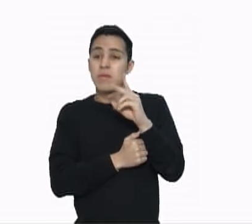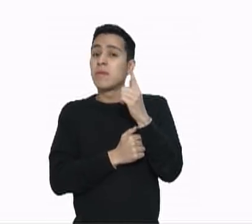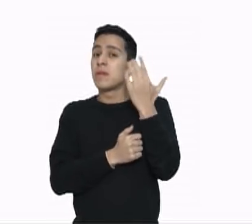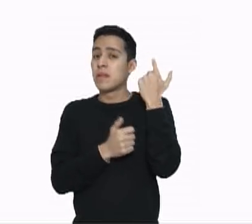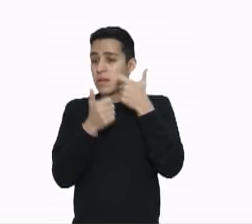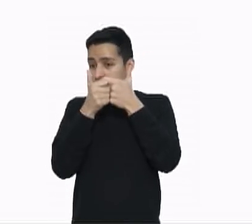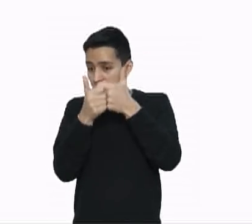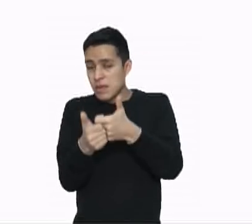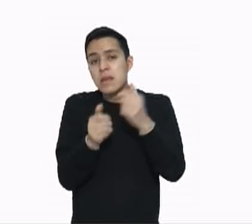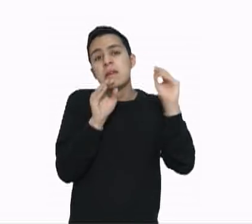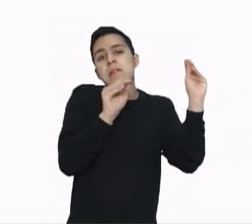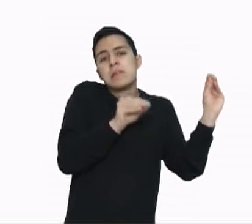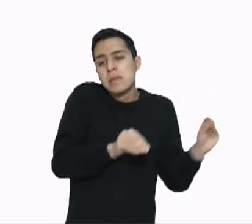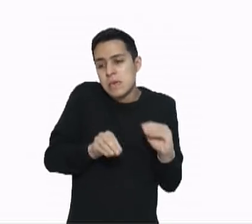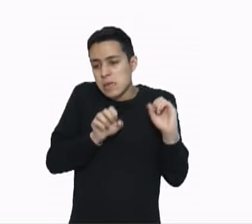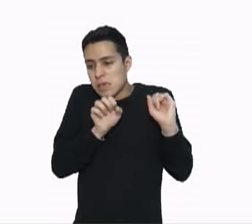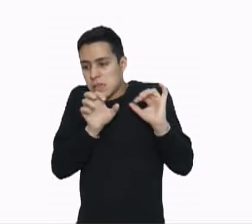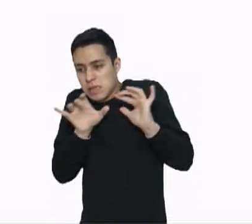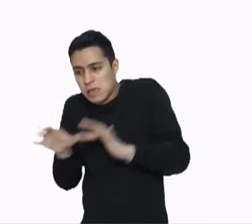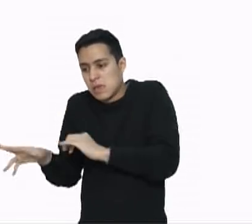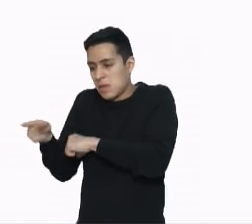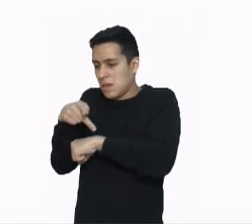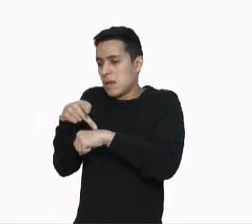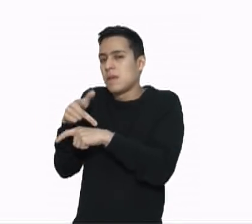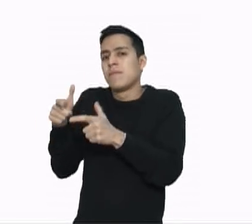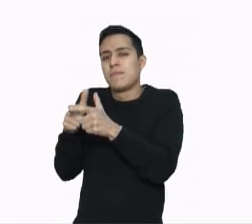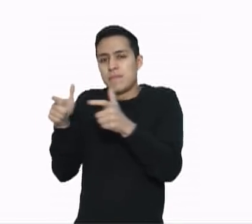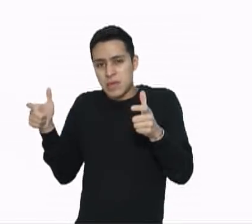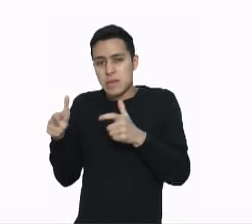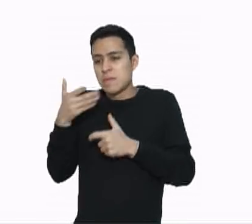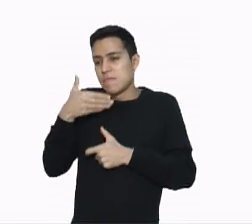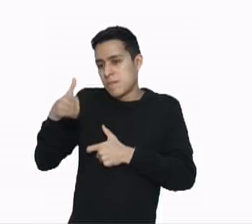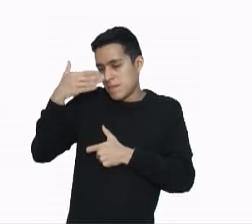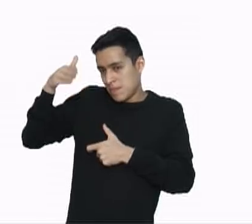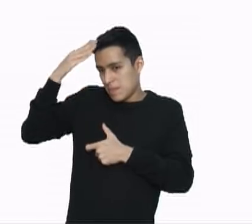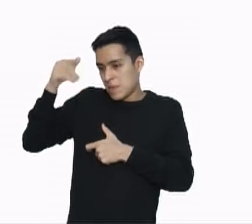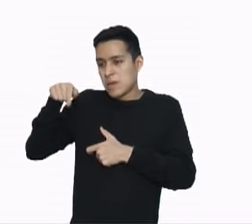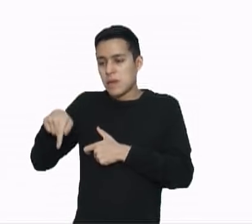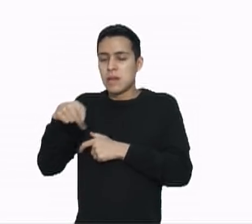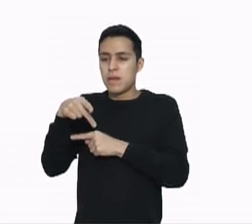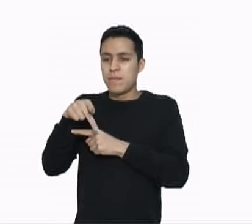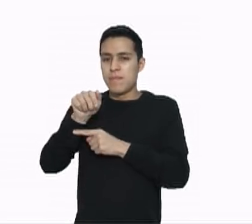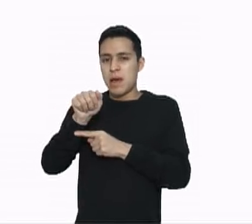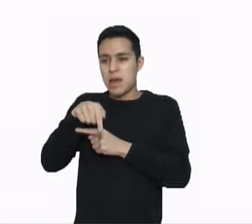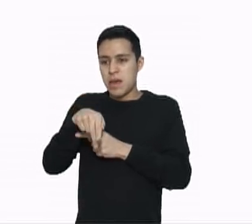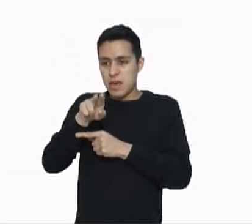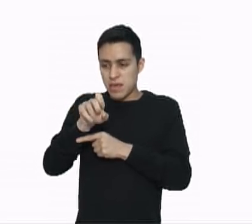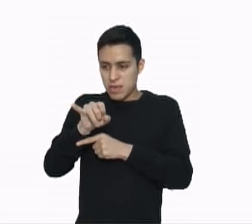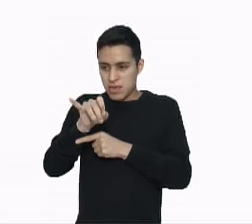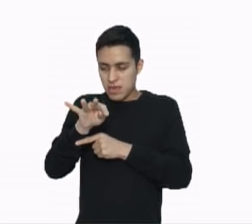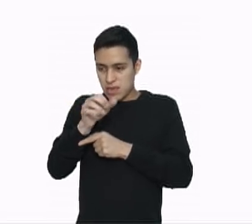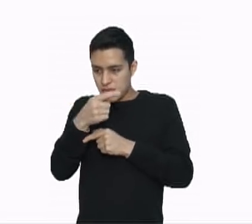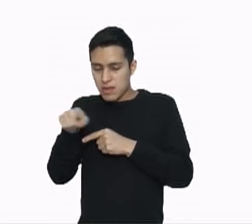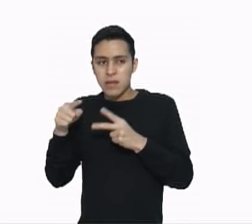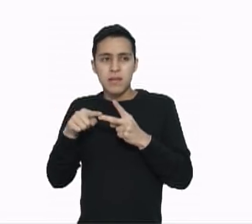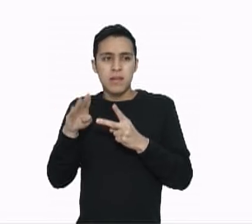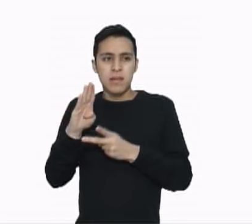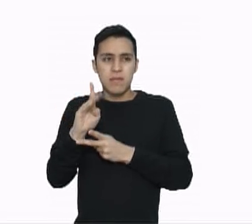e se refugiaram nos países de maioria muçulmana, o Paquistão e